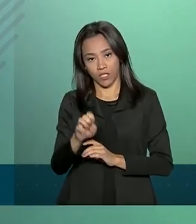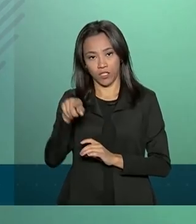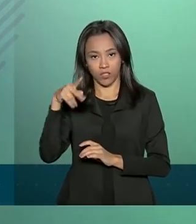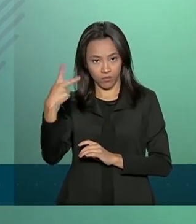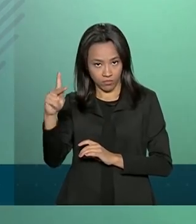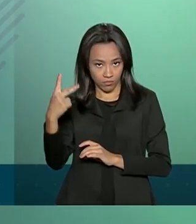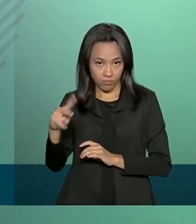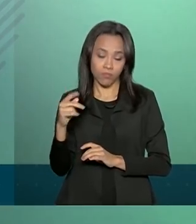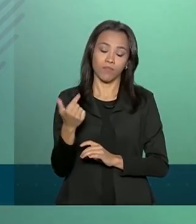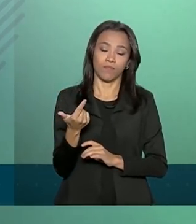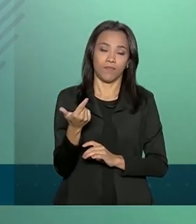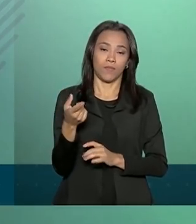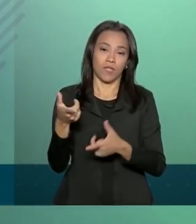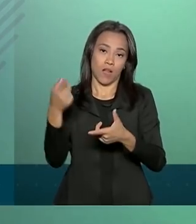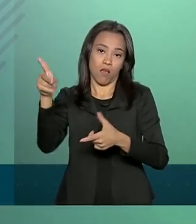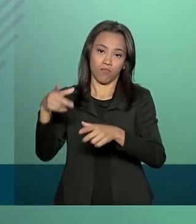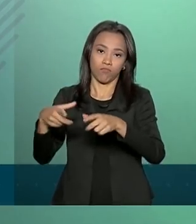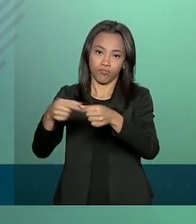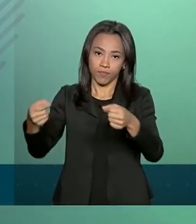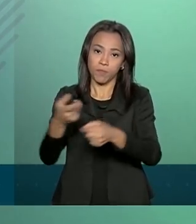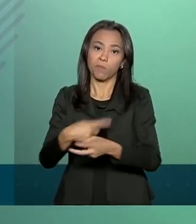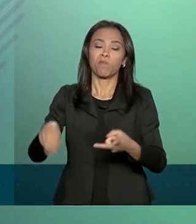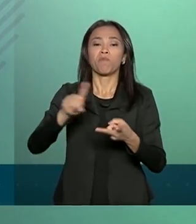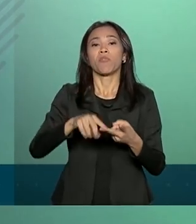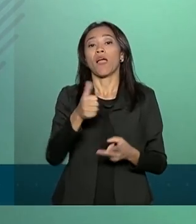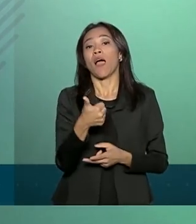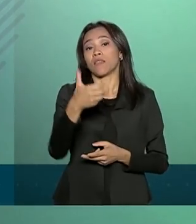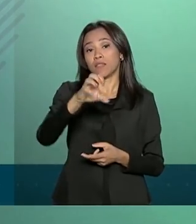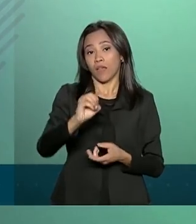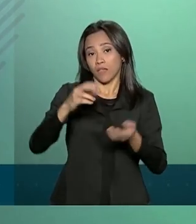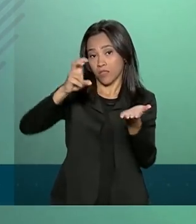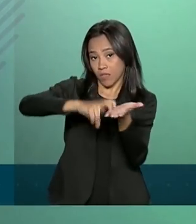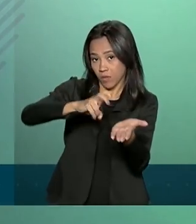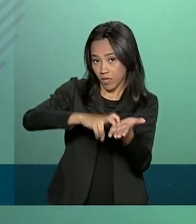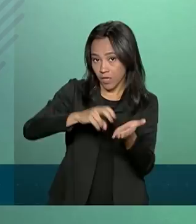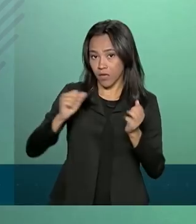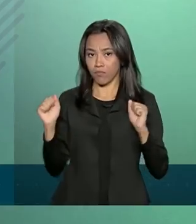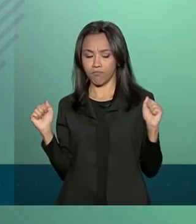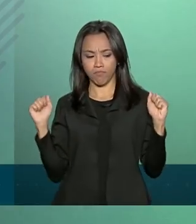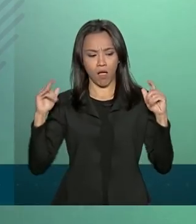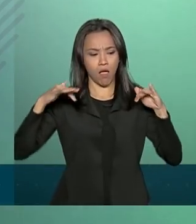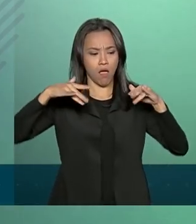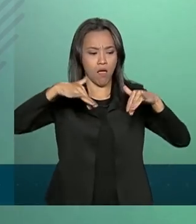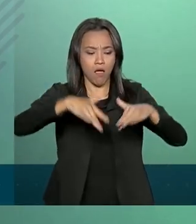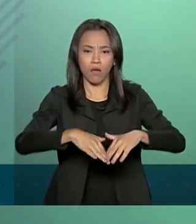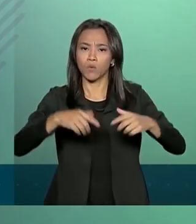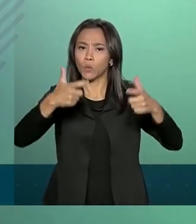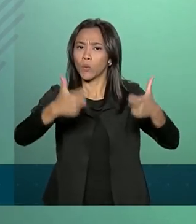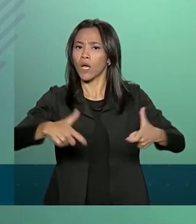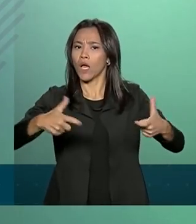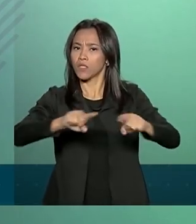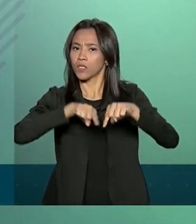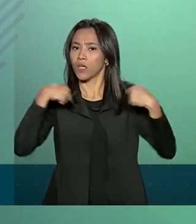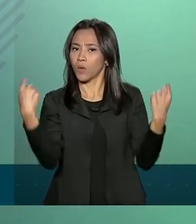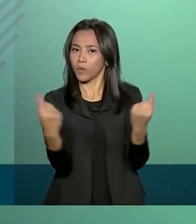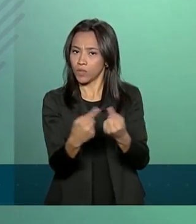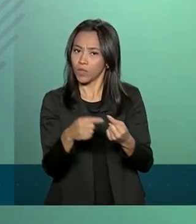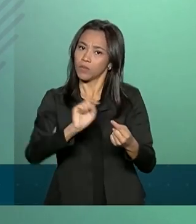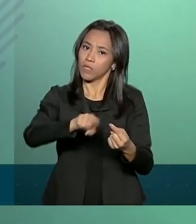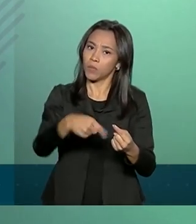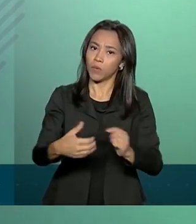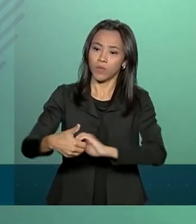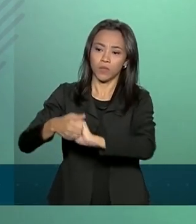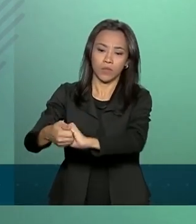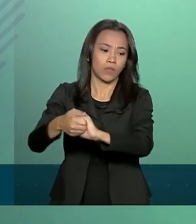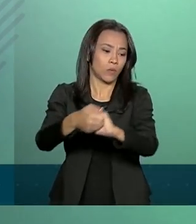horas não chegaremos ao centro de conversão em tex em osaka em seguida cumprimentos